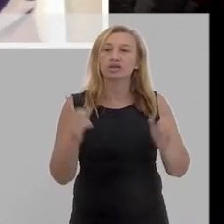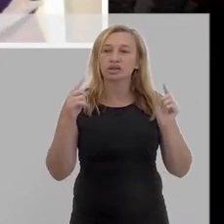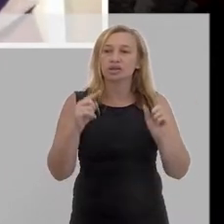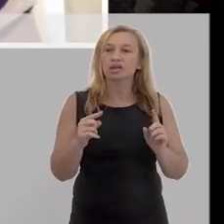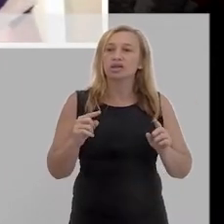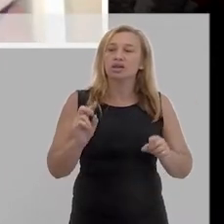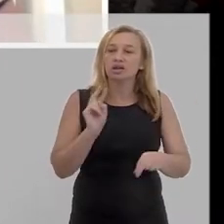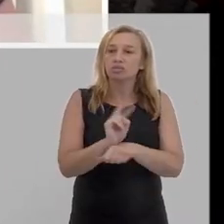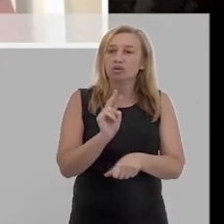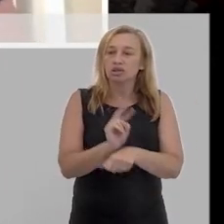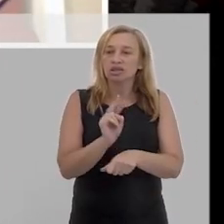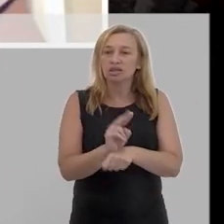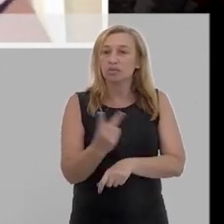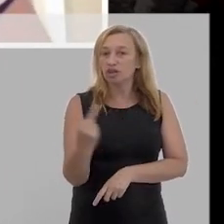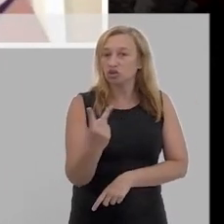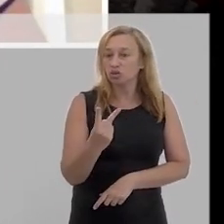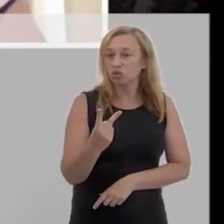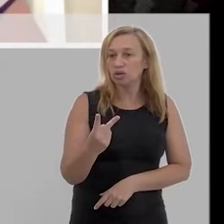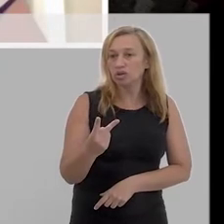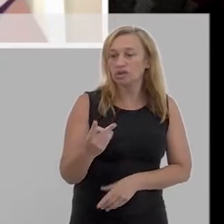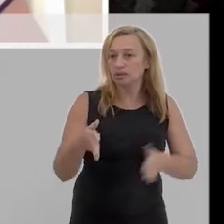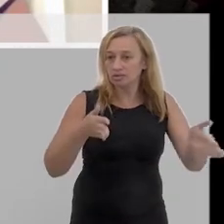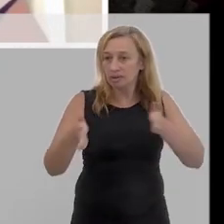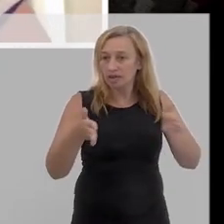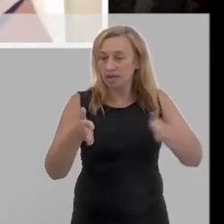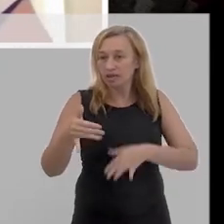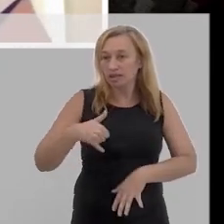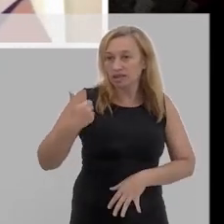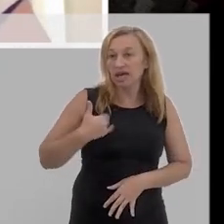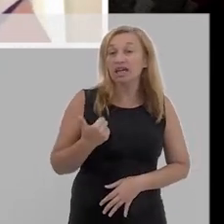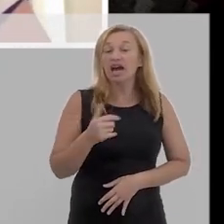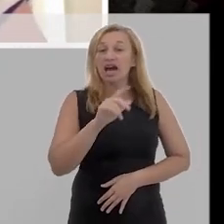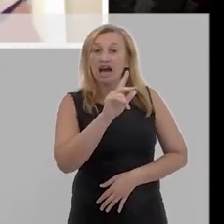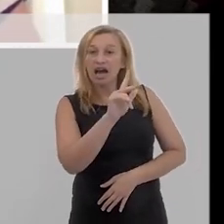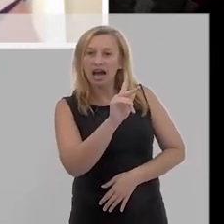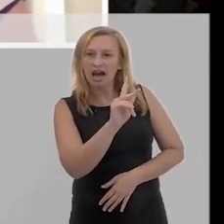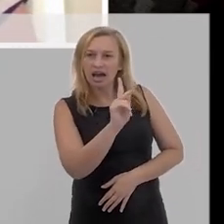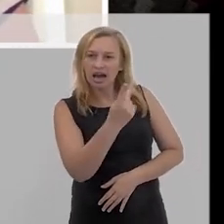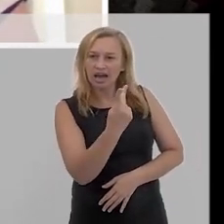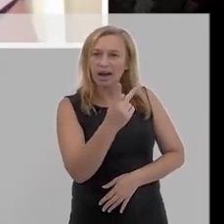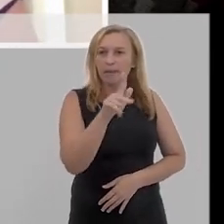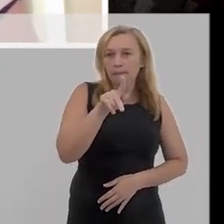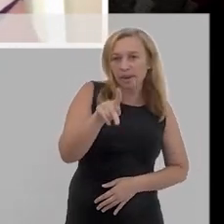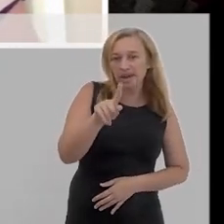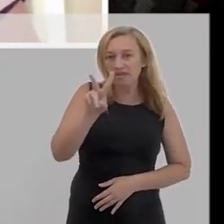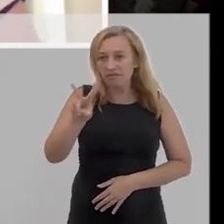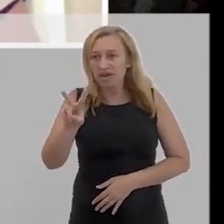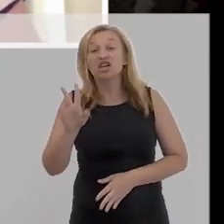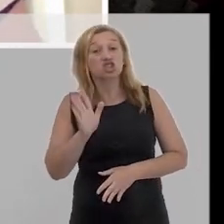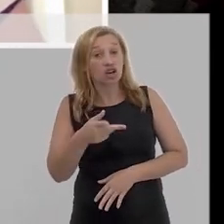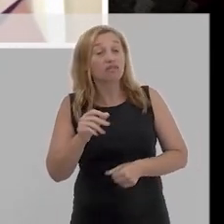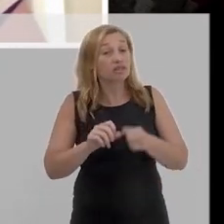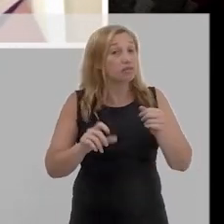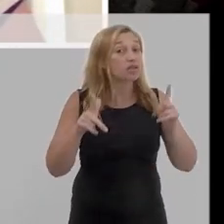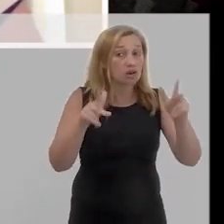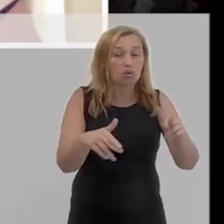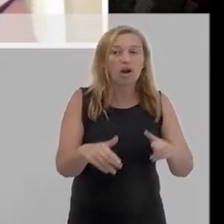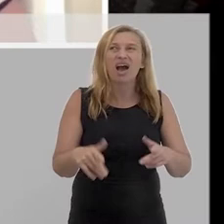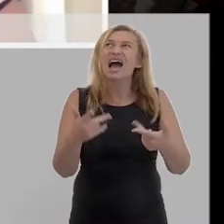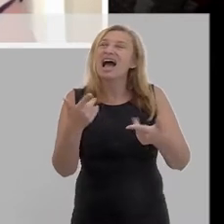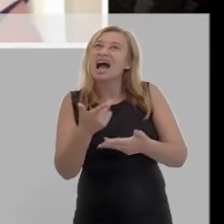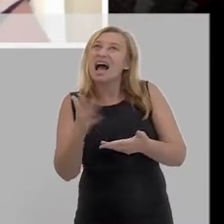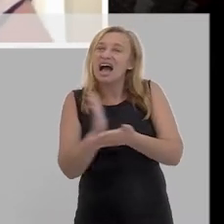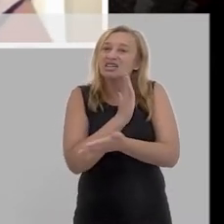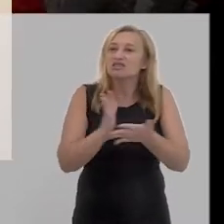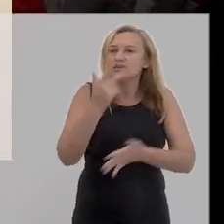para as duas faixas etárias, entendeu? A gente já fez isso com HPV. Por isso que tem muitas coisas que parecem novidades,